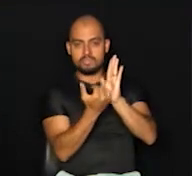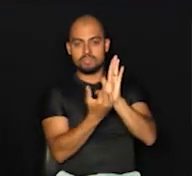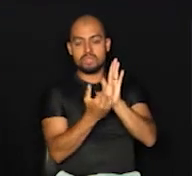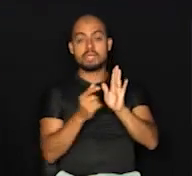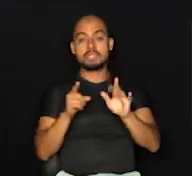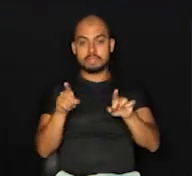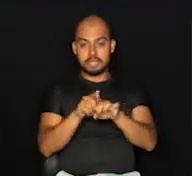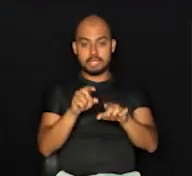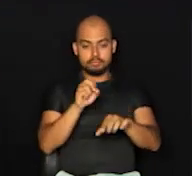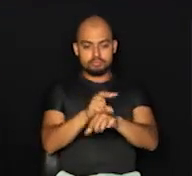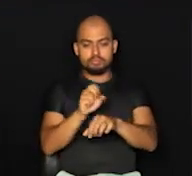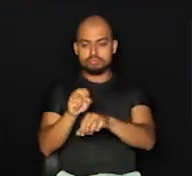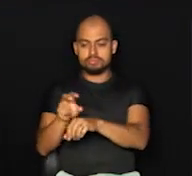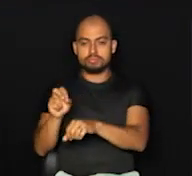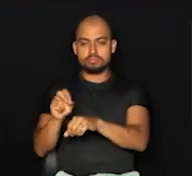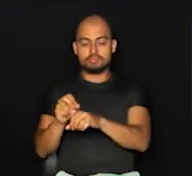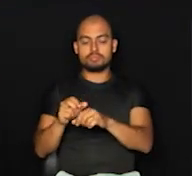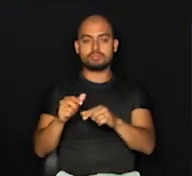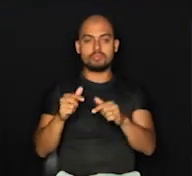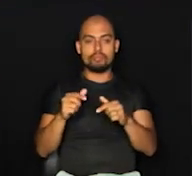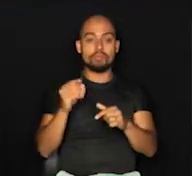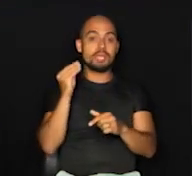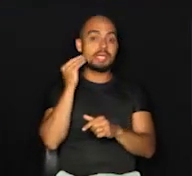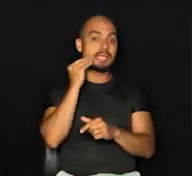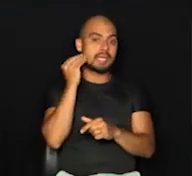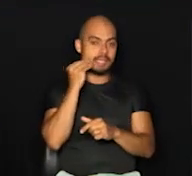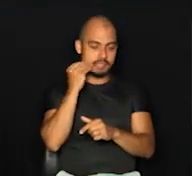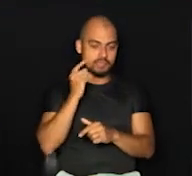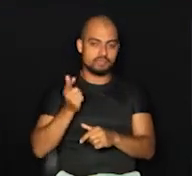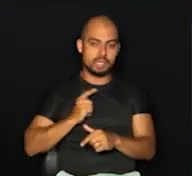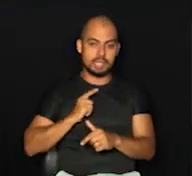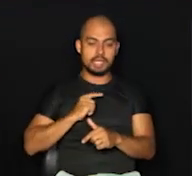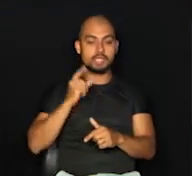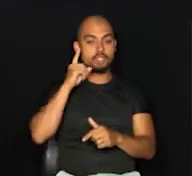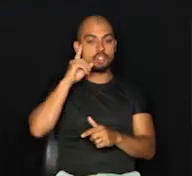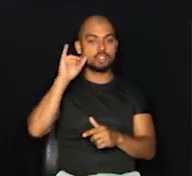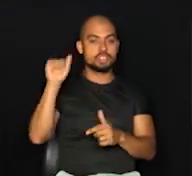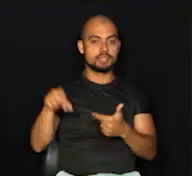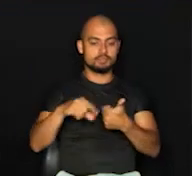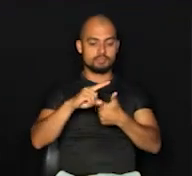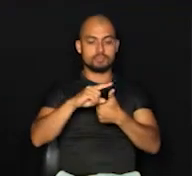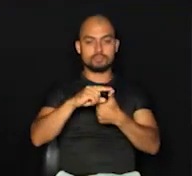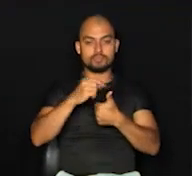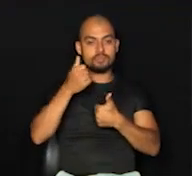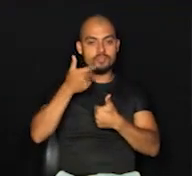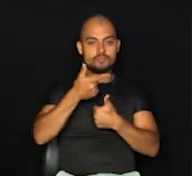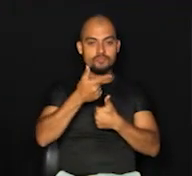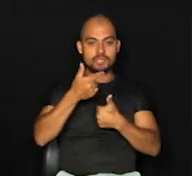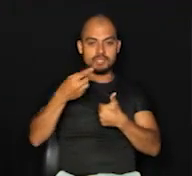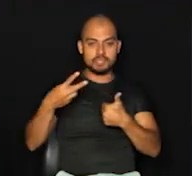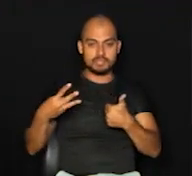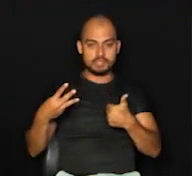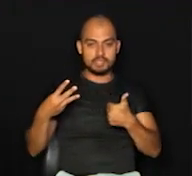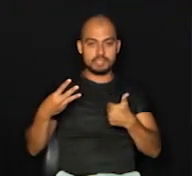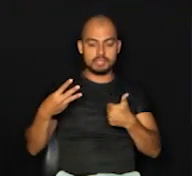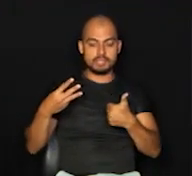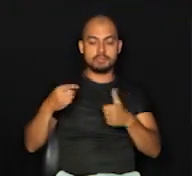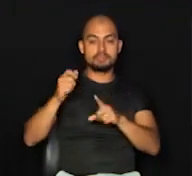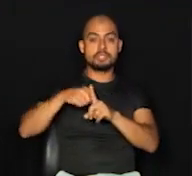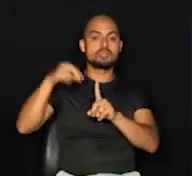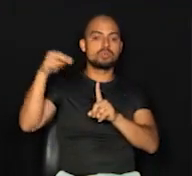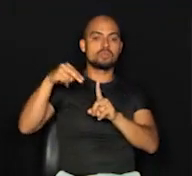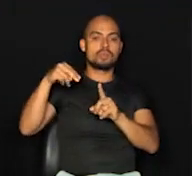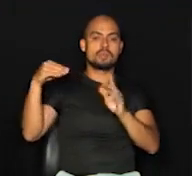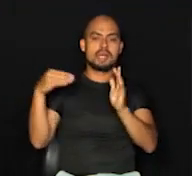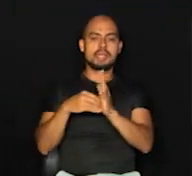processo seletivo. Os testes vão ocorrer entre 23 de novembro e 20 de janeiro, são